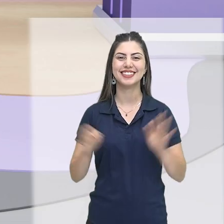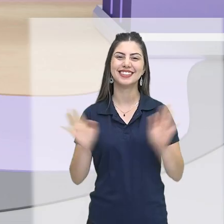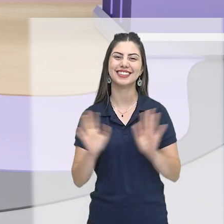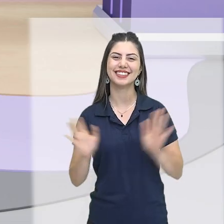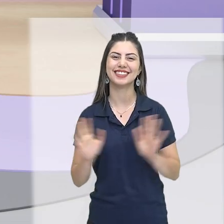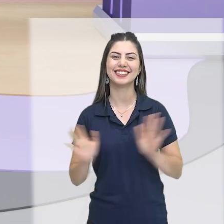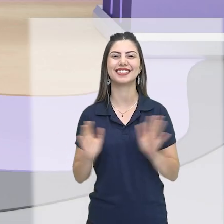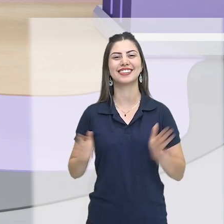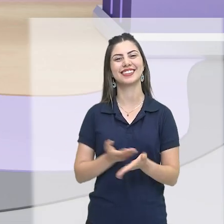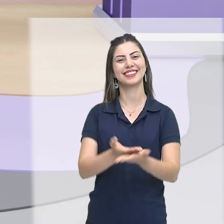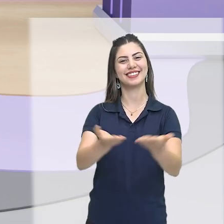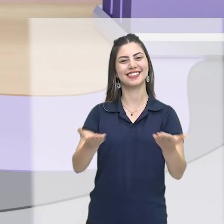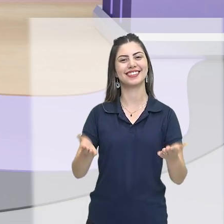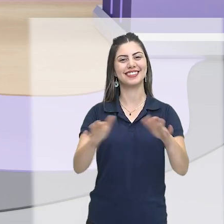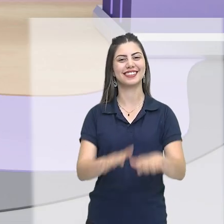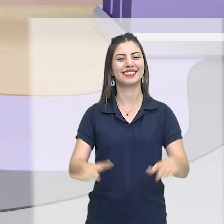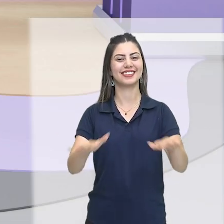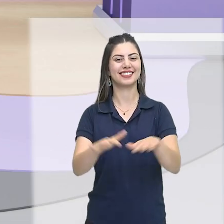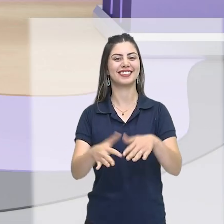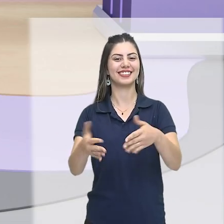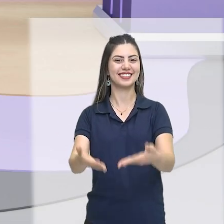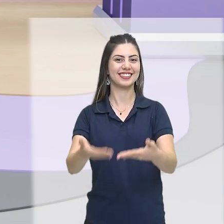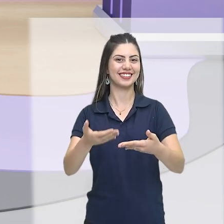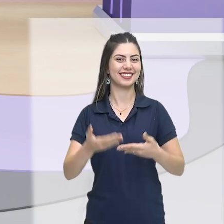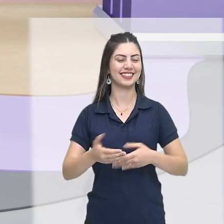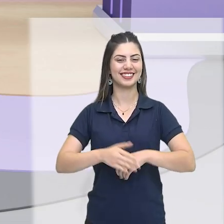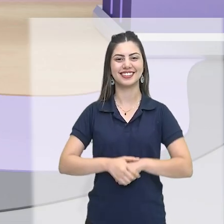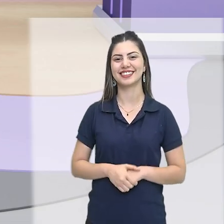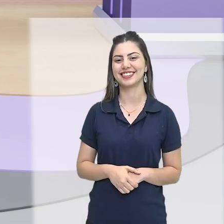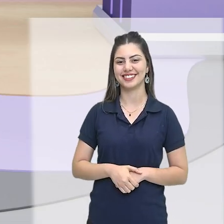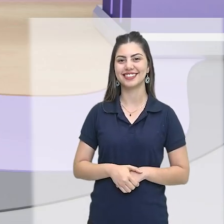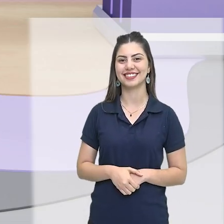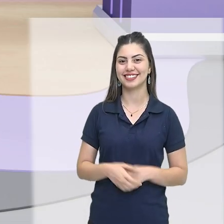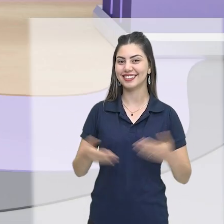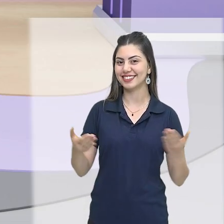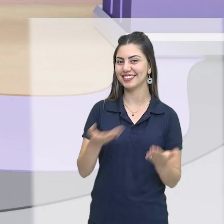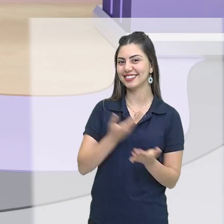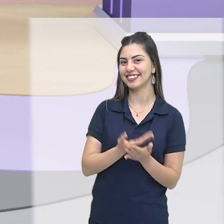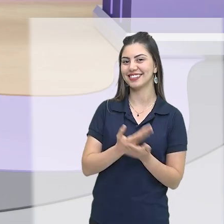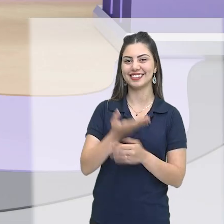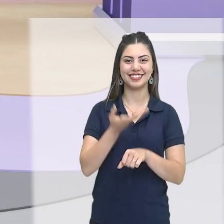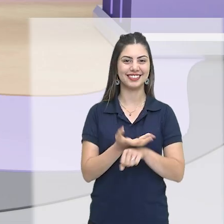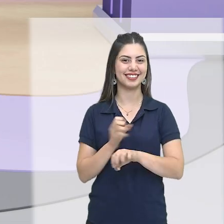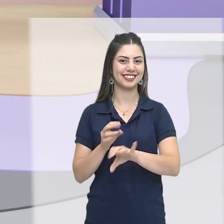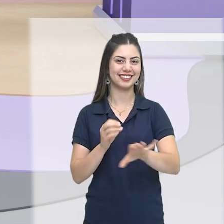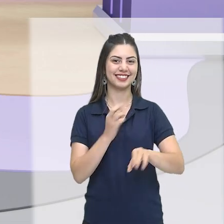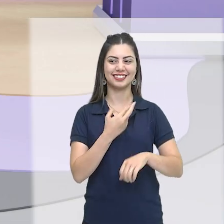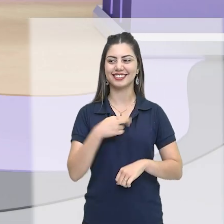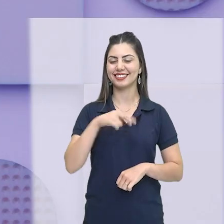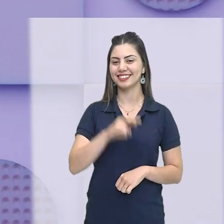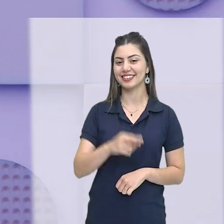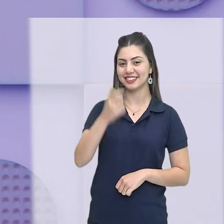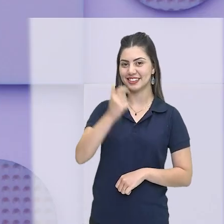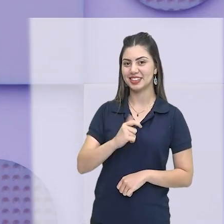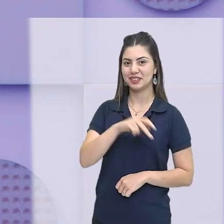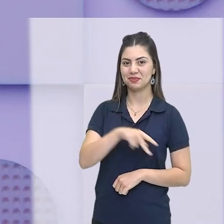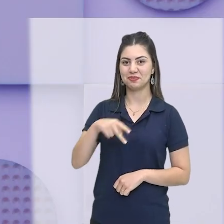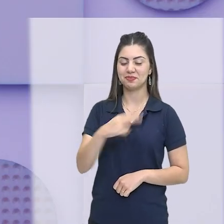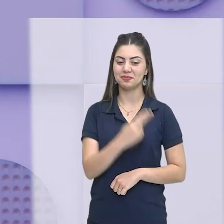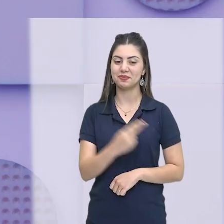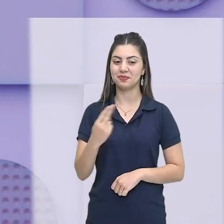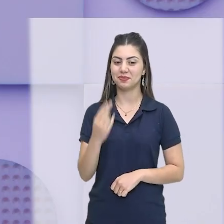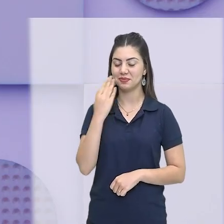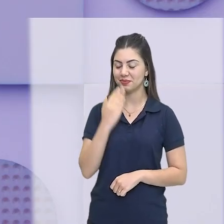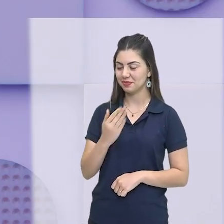Olá você, meu caro aluno, minha cara aluna, seja bem-vindo e bem-vinda à nossa aula de ensino religioso. Eu sou o professor